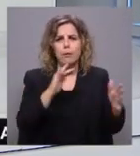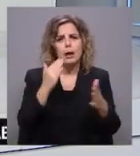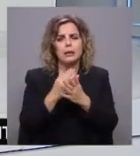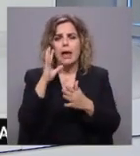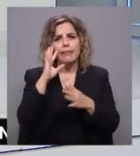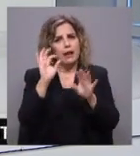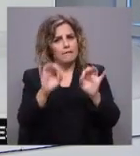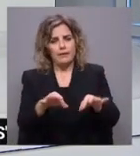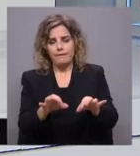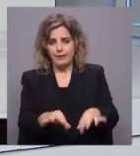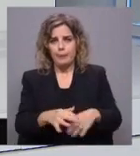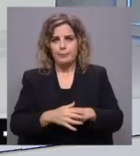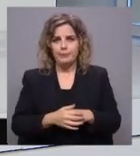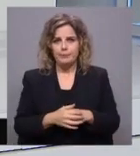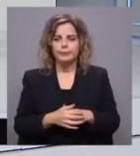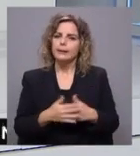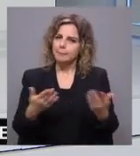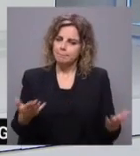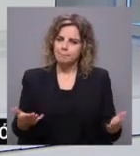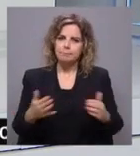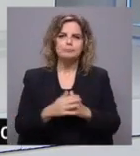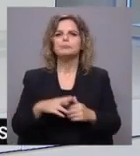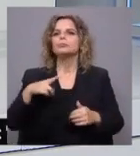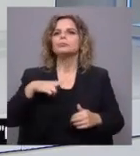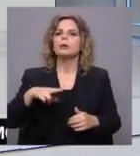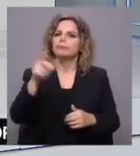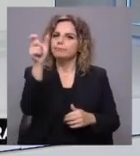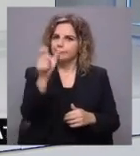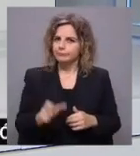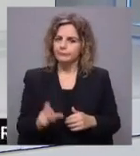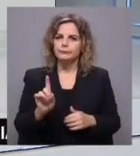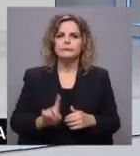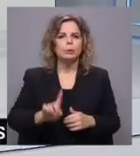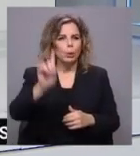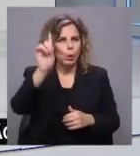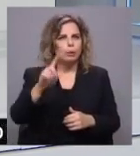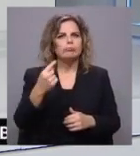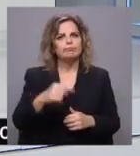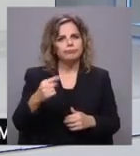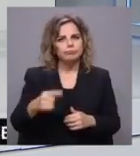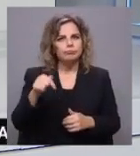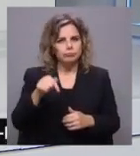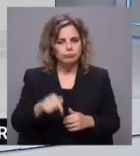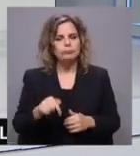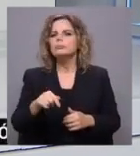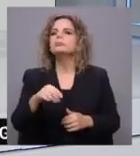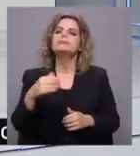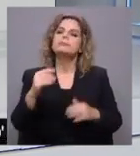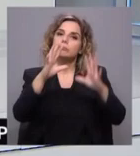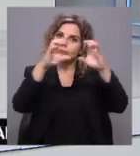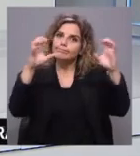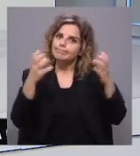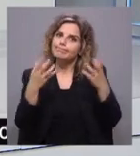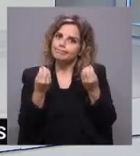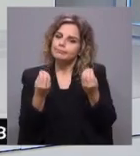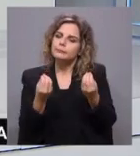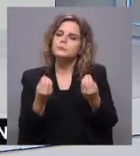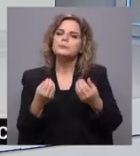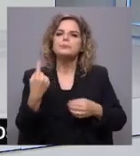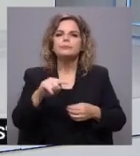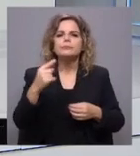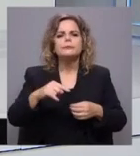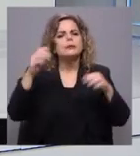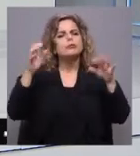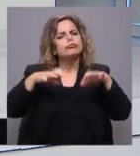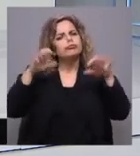Então, no território do continente, na região norte, teremos hoje um dia de céu muito nublado, com períodos de